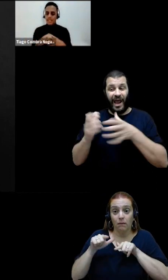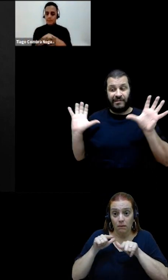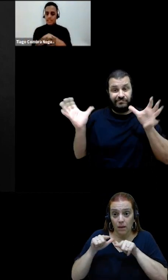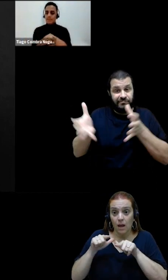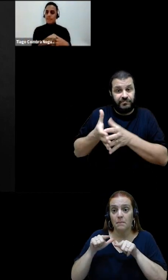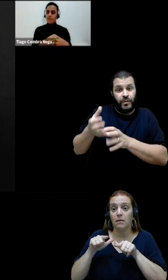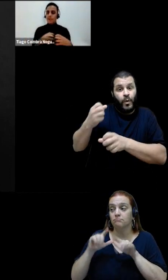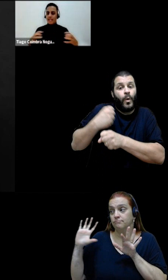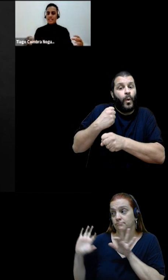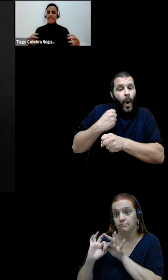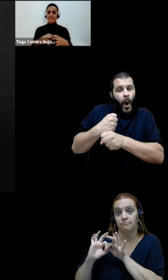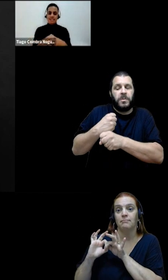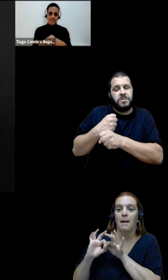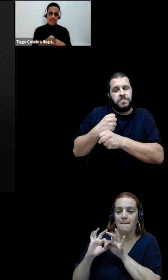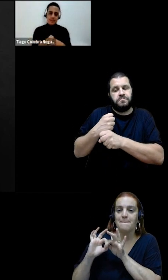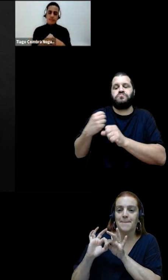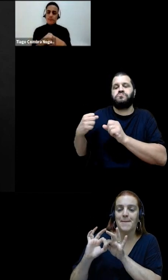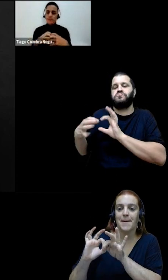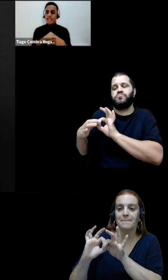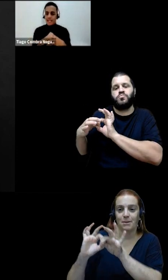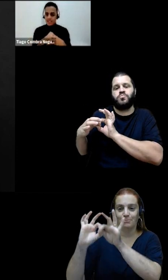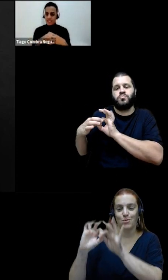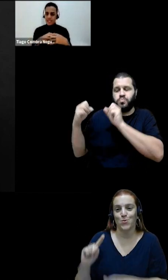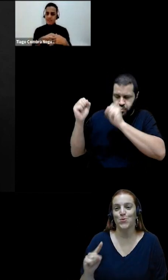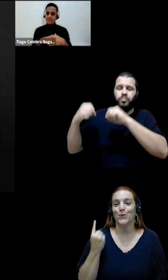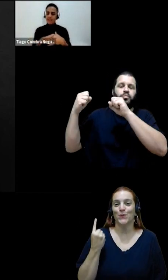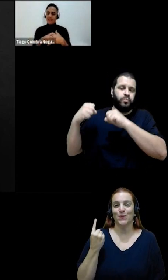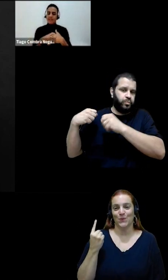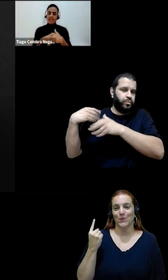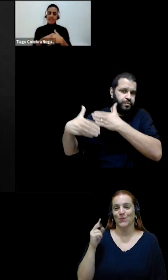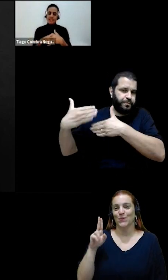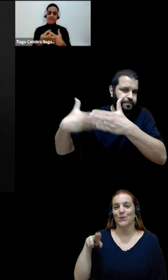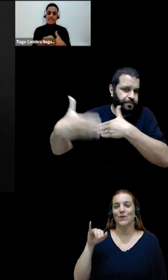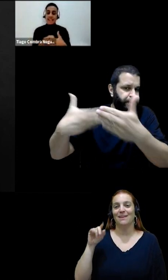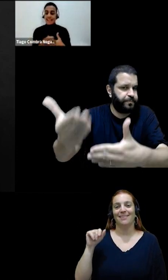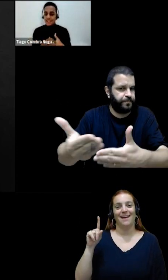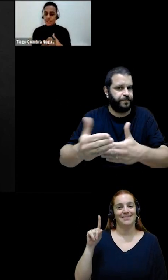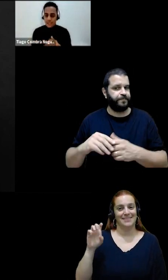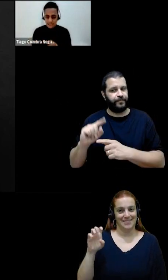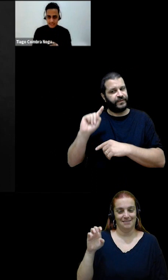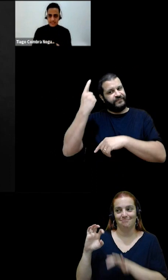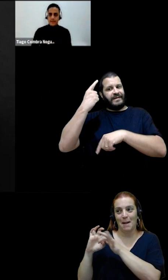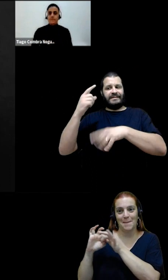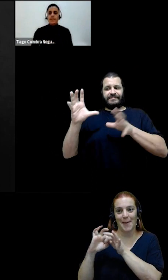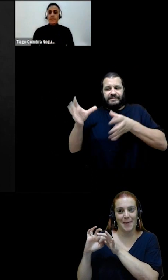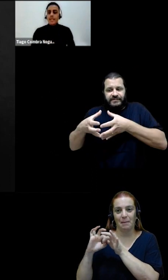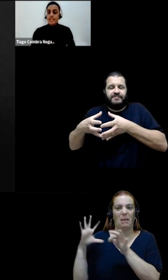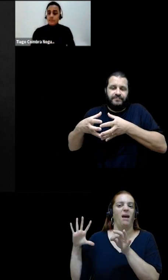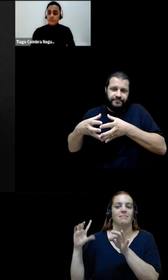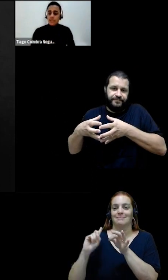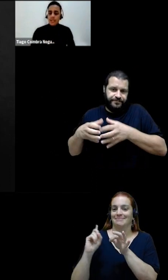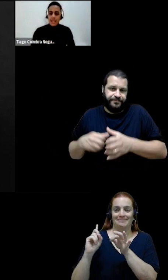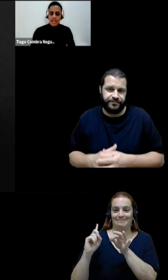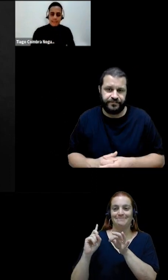a minha interpretação e a do meu colega deve ser uma unidade, elas devem estar relacionadas, né? E